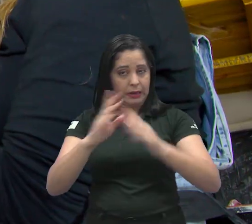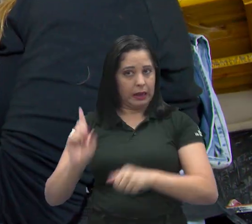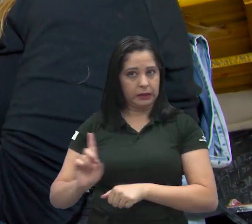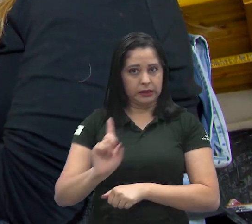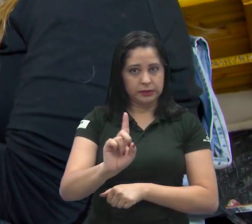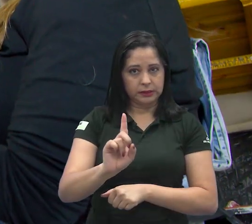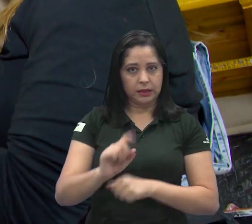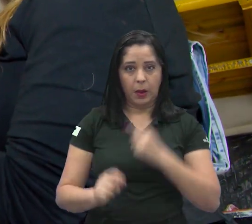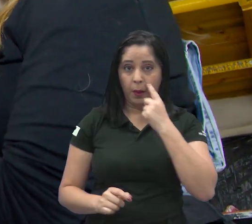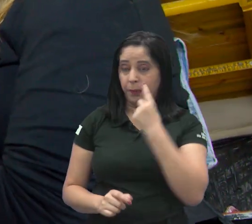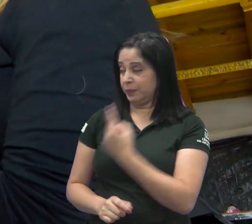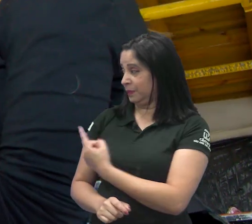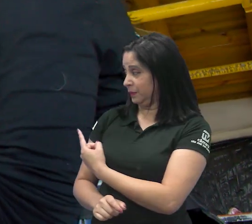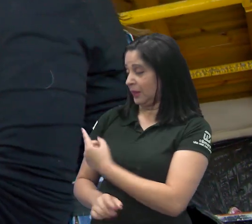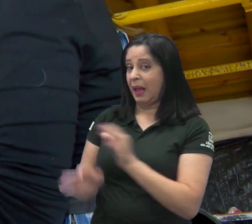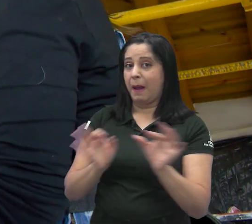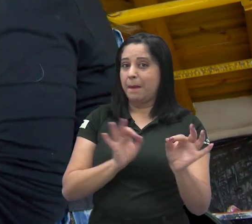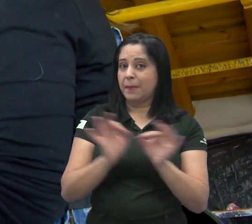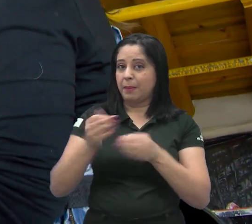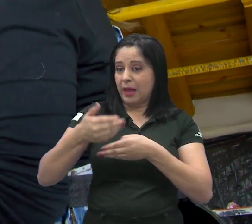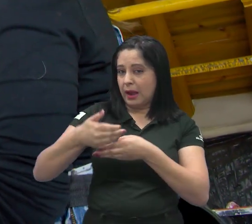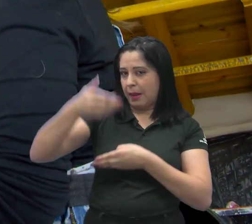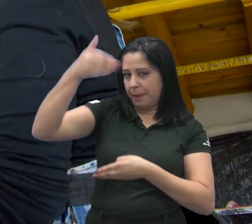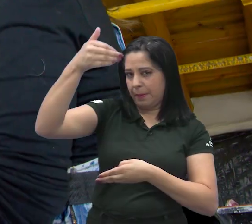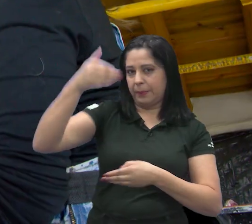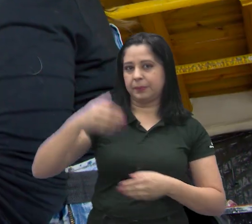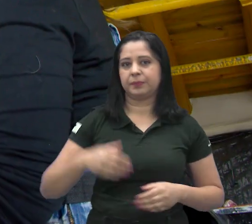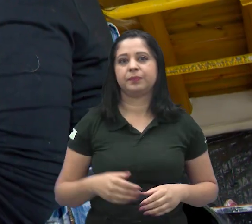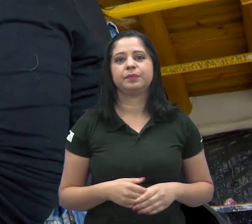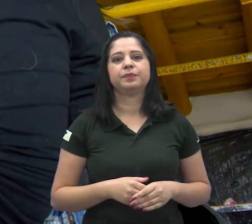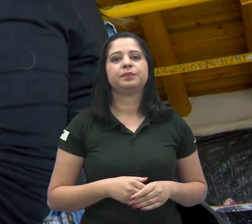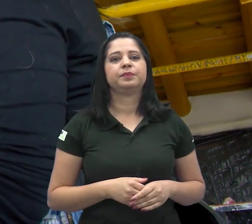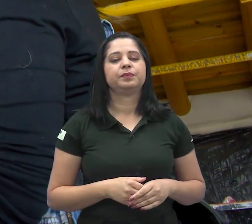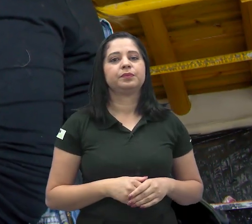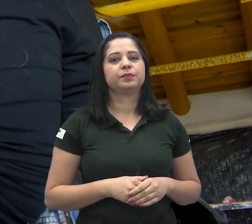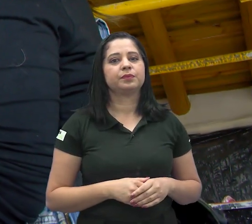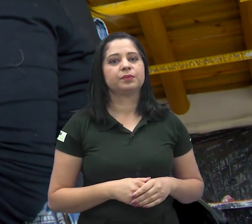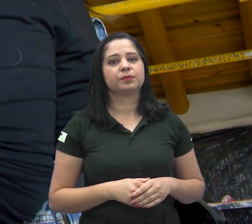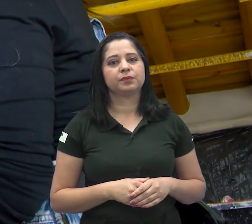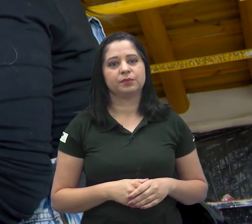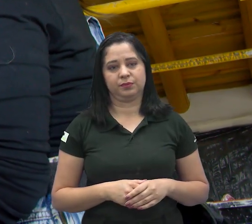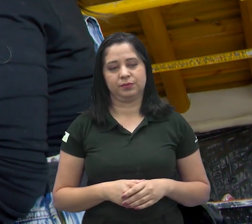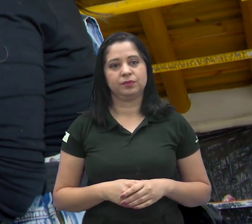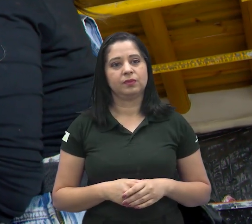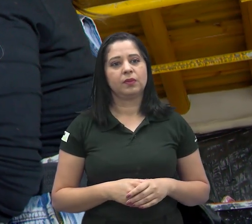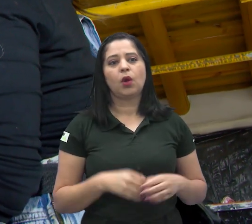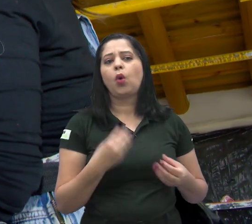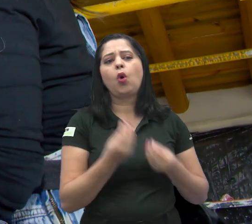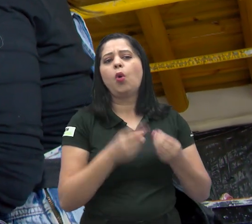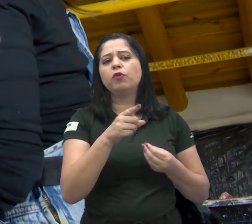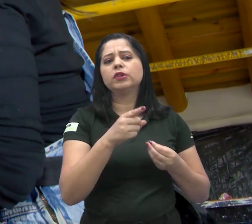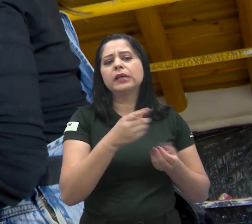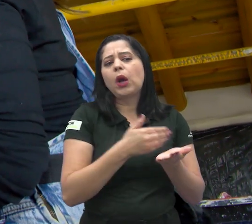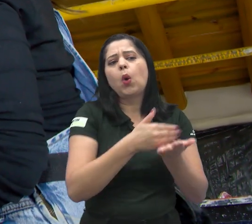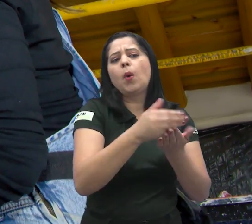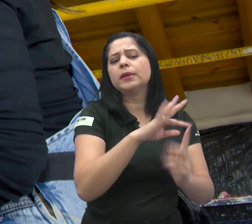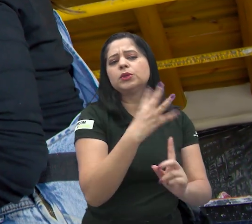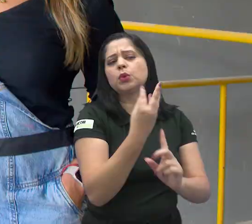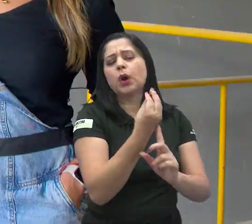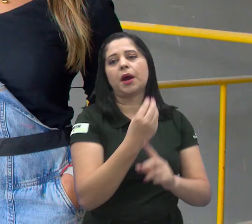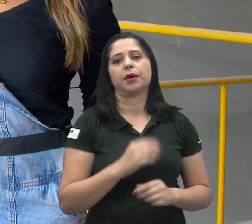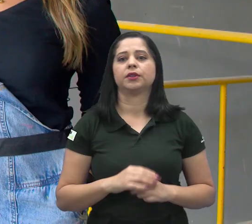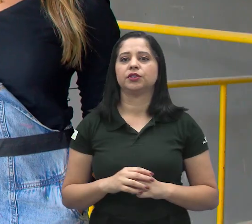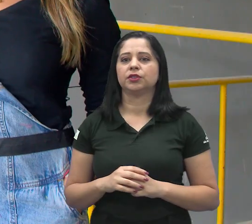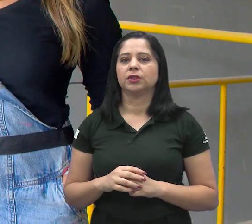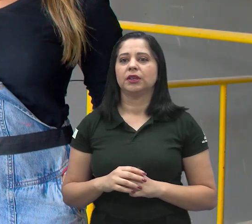para fazer essa arte e transformar esse espaço. Queria saber de você como é que foi esse início para você nas artes. Começou ali,